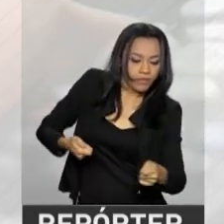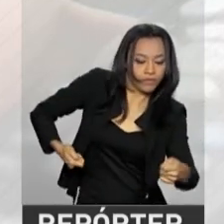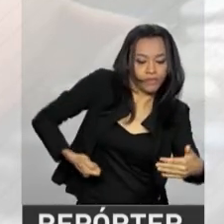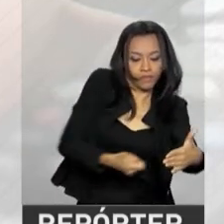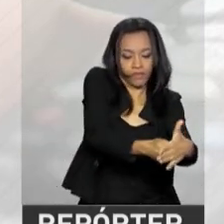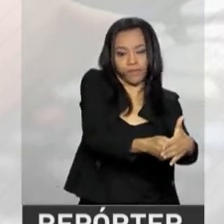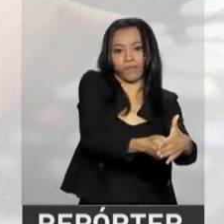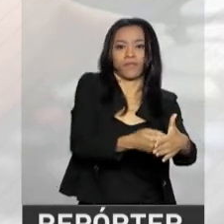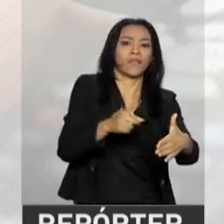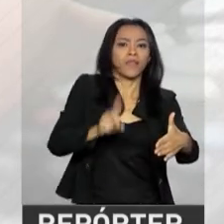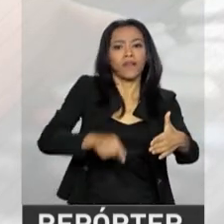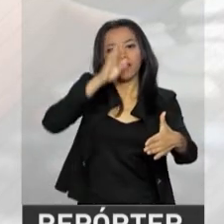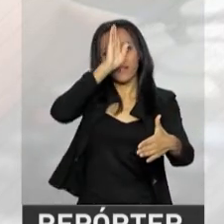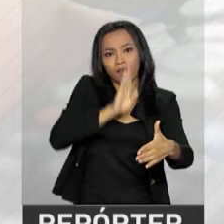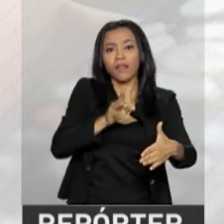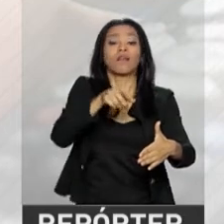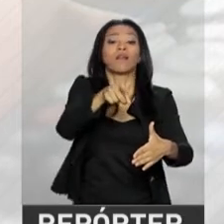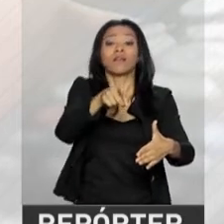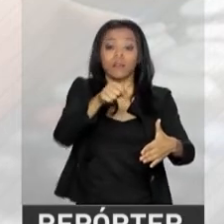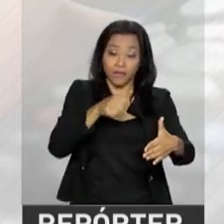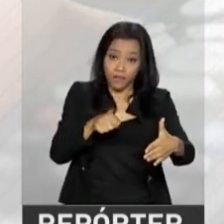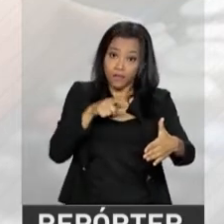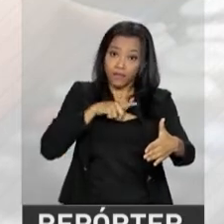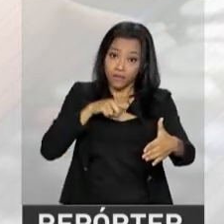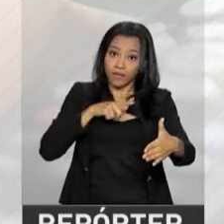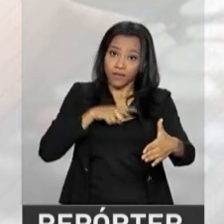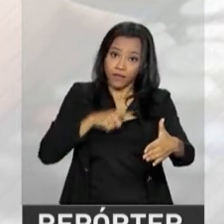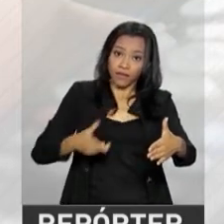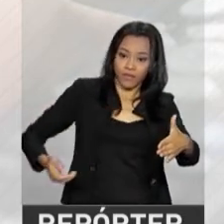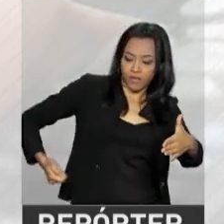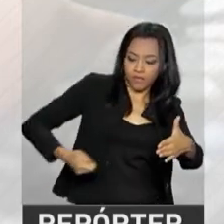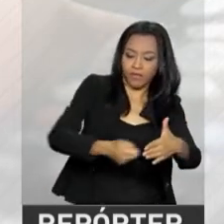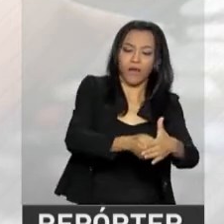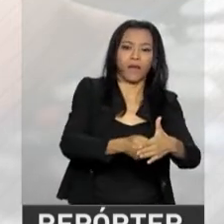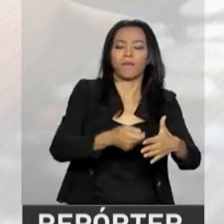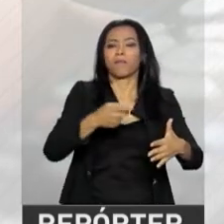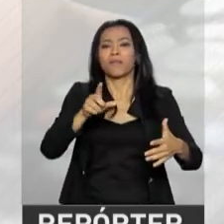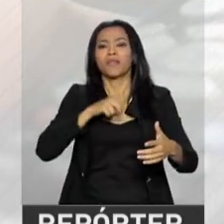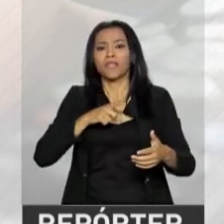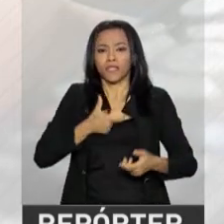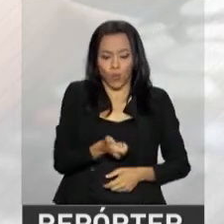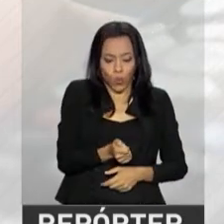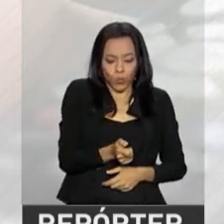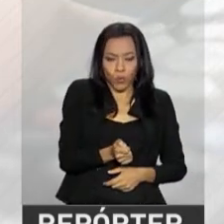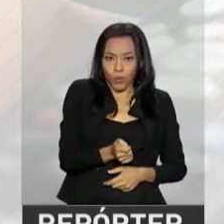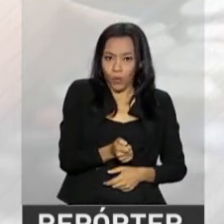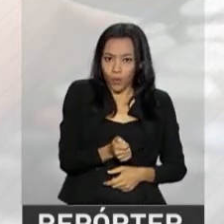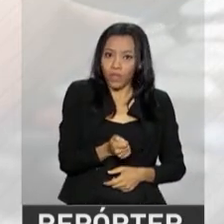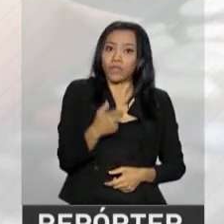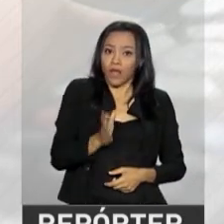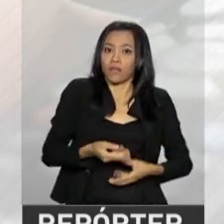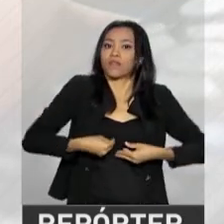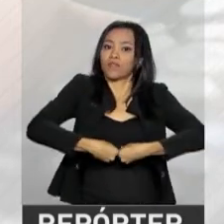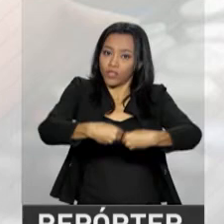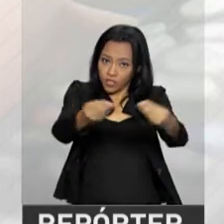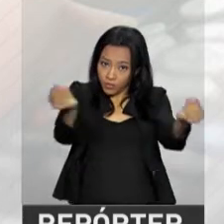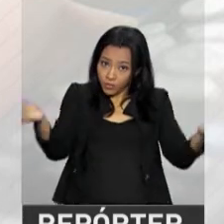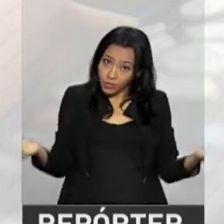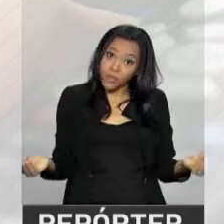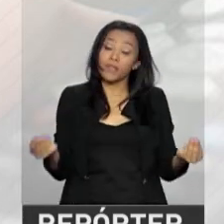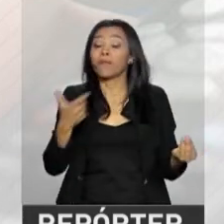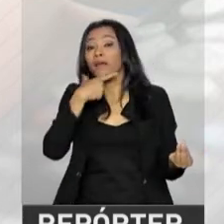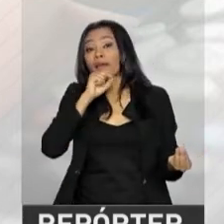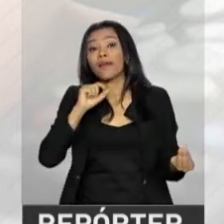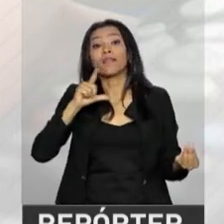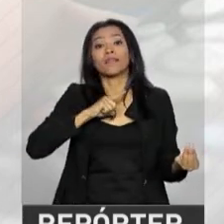kits gratuitos com uma antena UHF e um conversor com controle remoto estão sendo distribuídos para quem está